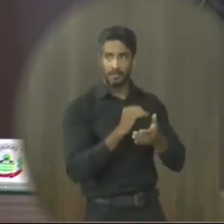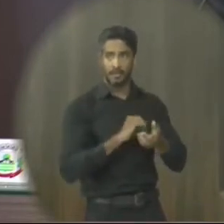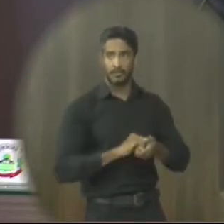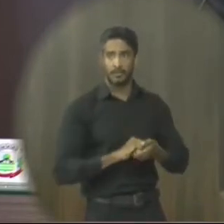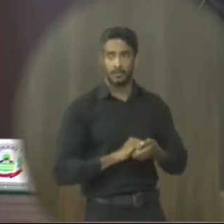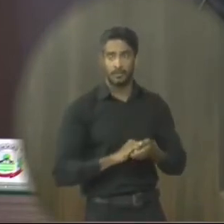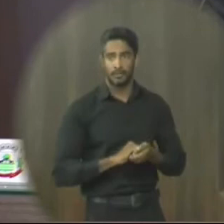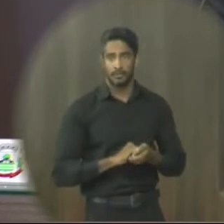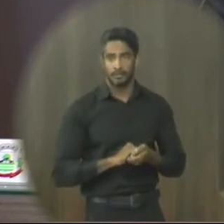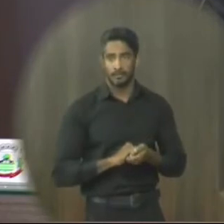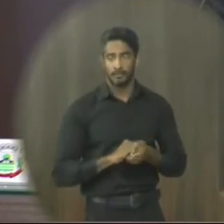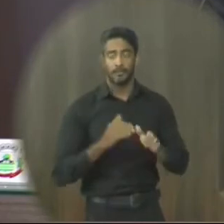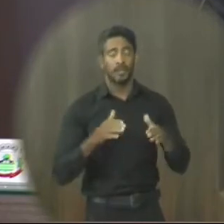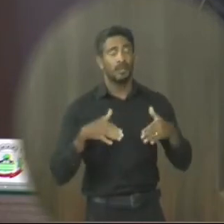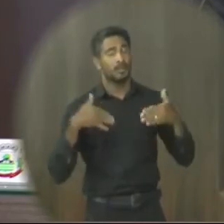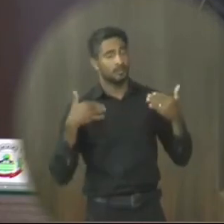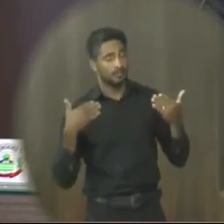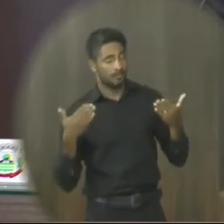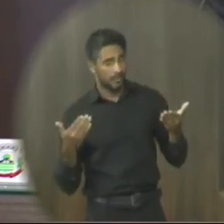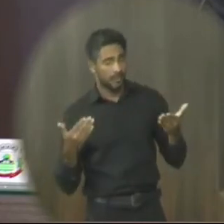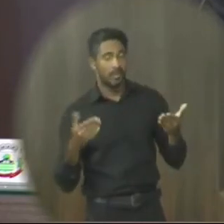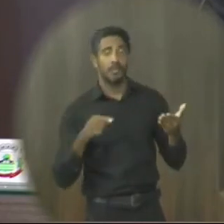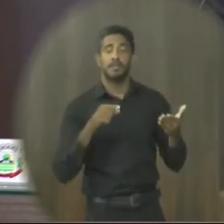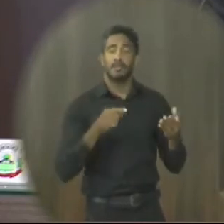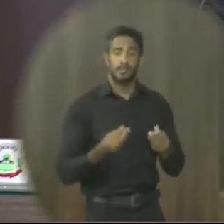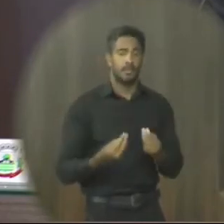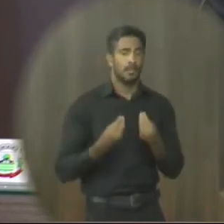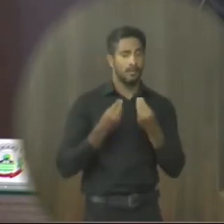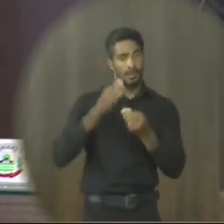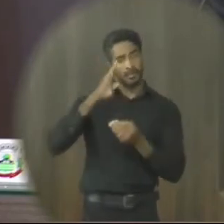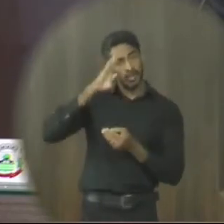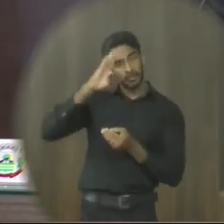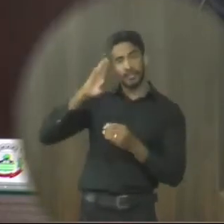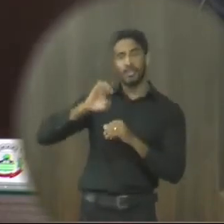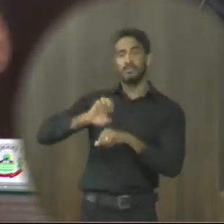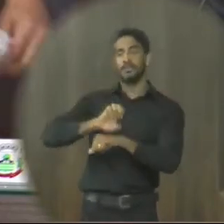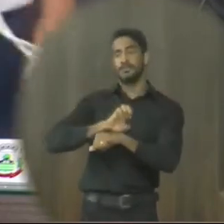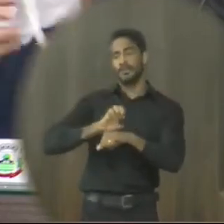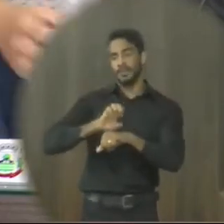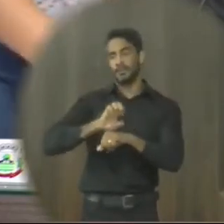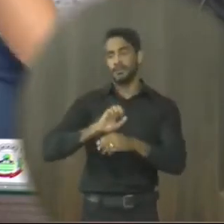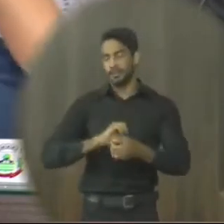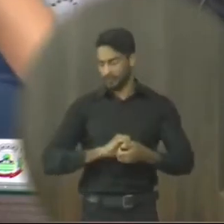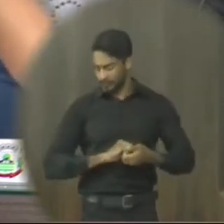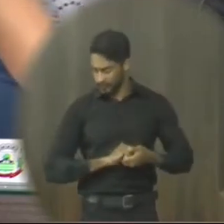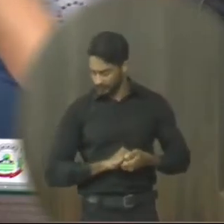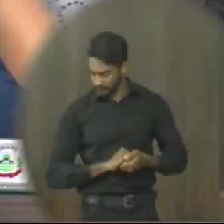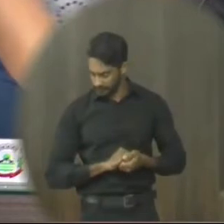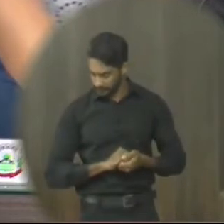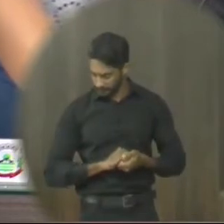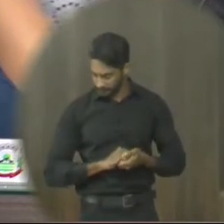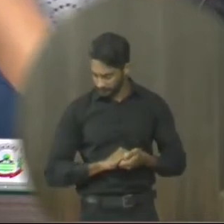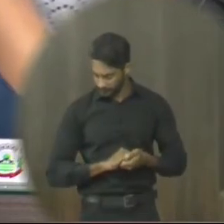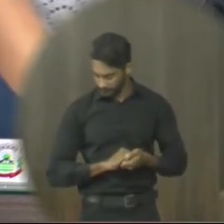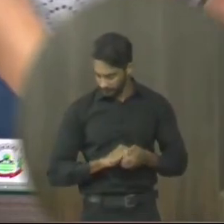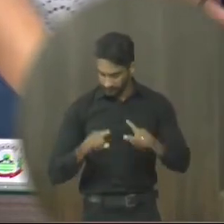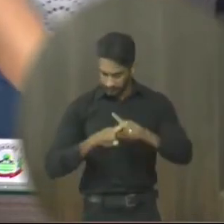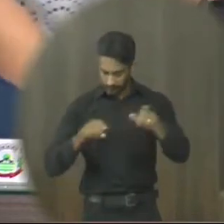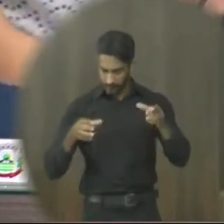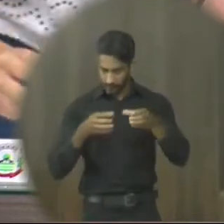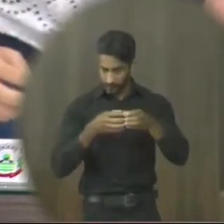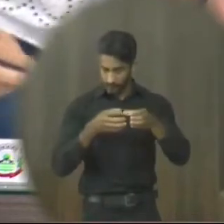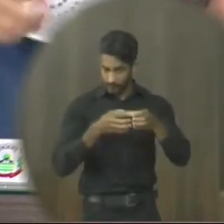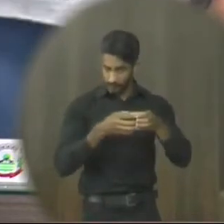aprovado, a fim de que, nessa forma, seja encaminhado ao chefe do Poder Executivo para a sanção.